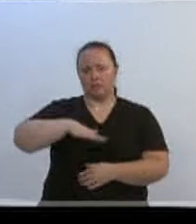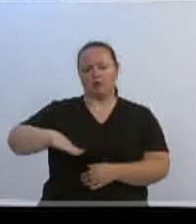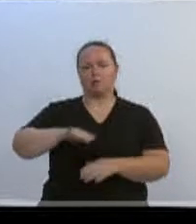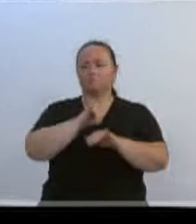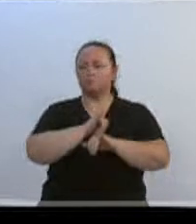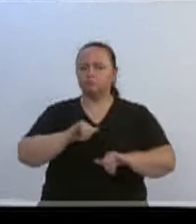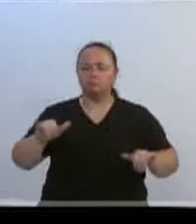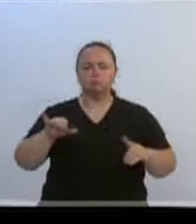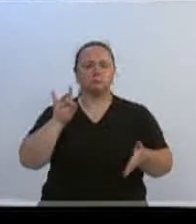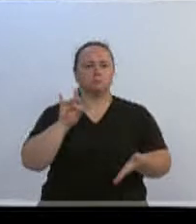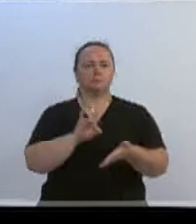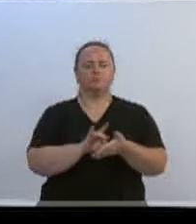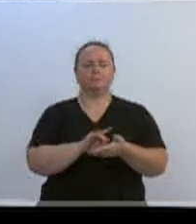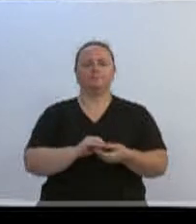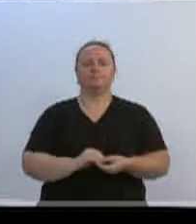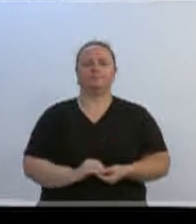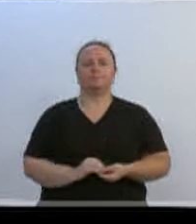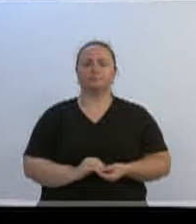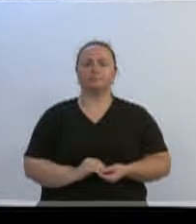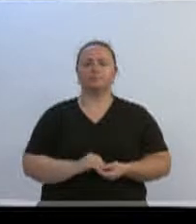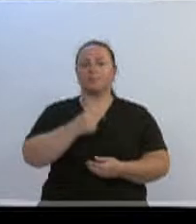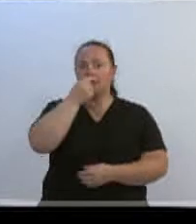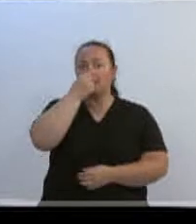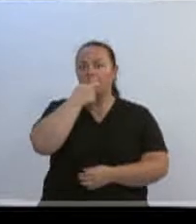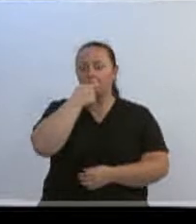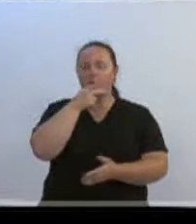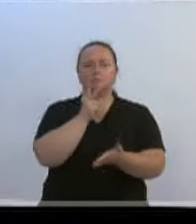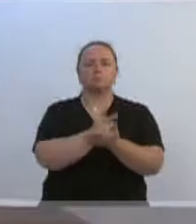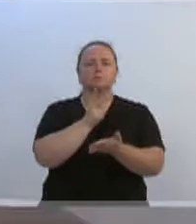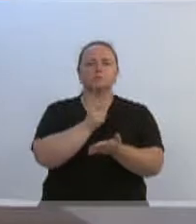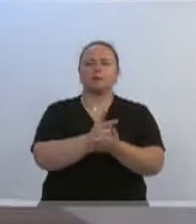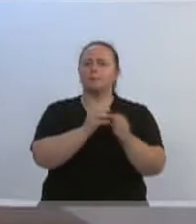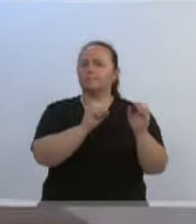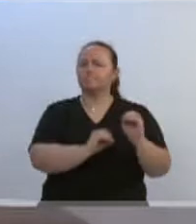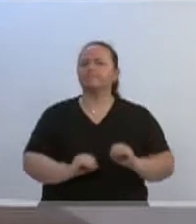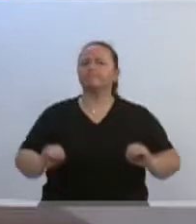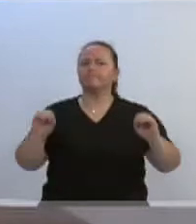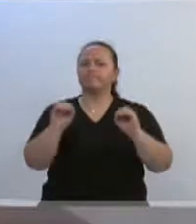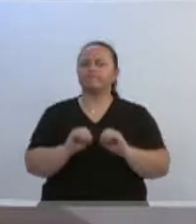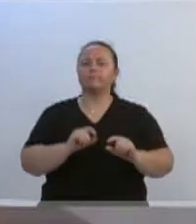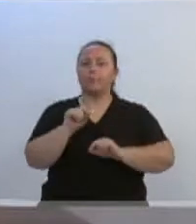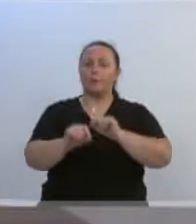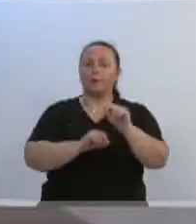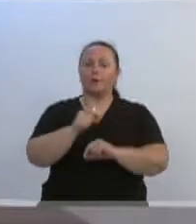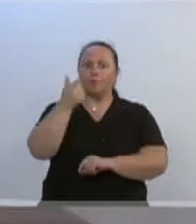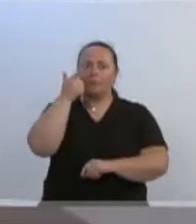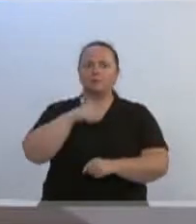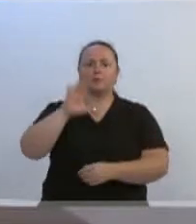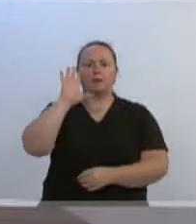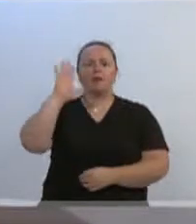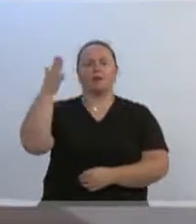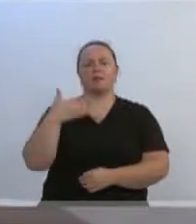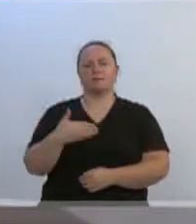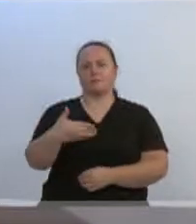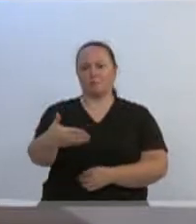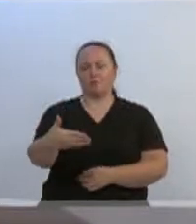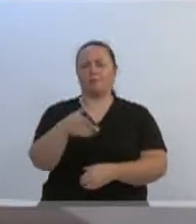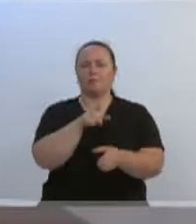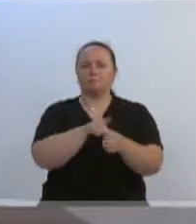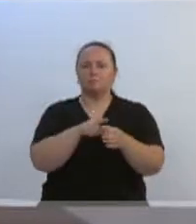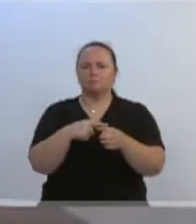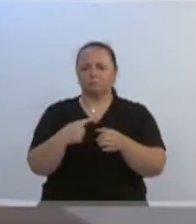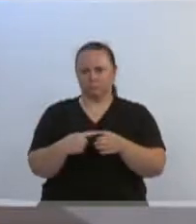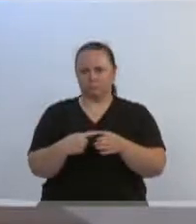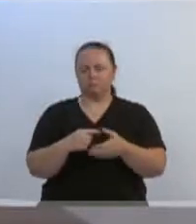como diz o meu amigo vereador beck é sempre bom né quando a gente consegue resolver alguma coisa pra nossa cidade e